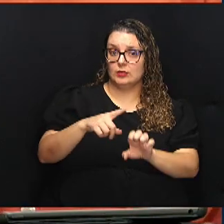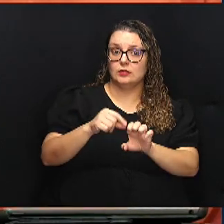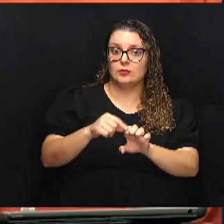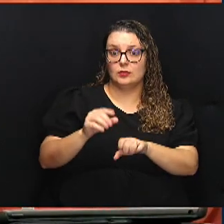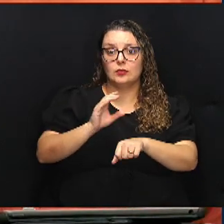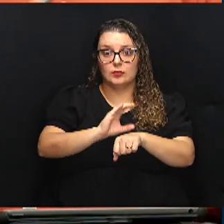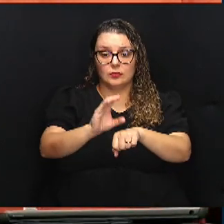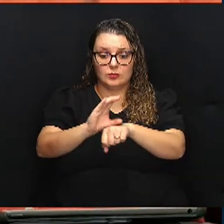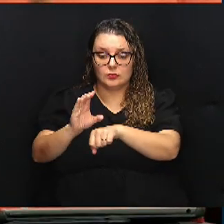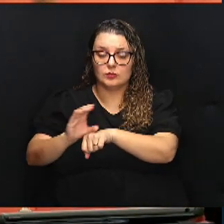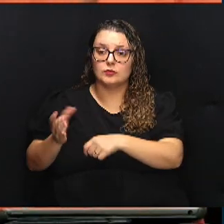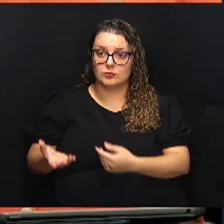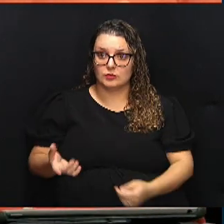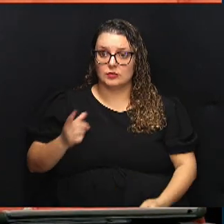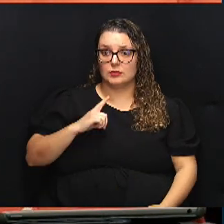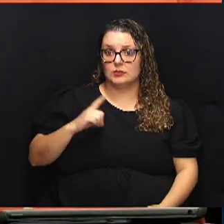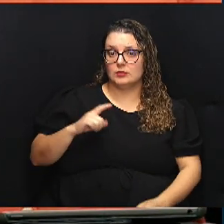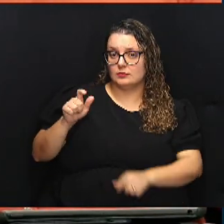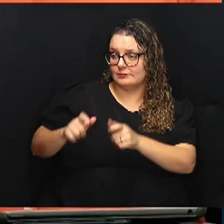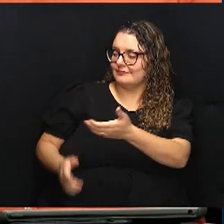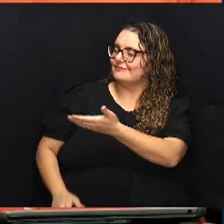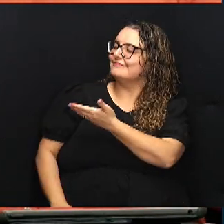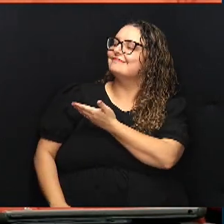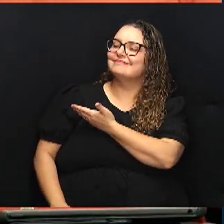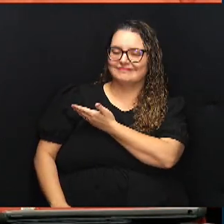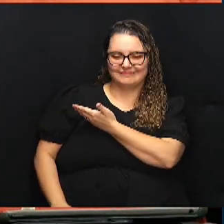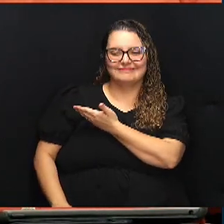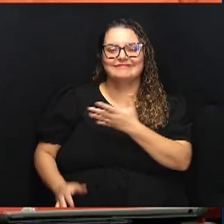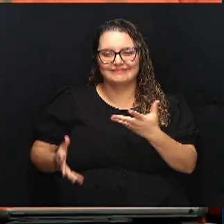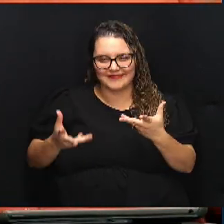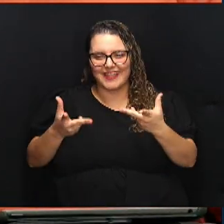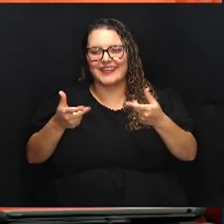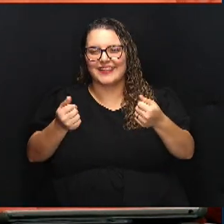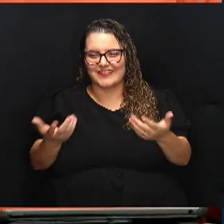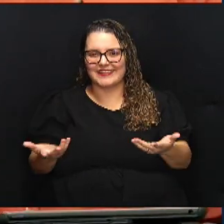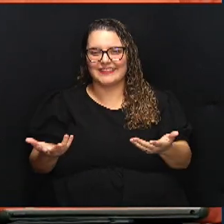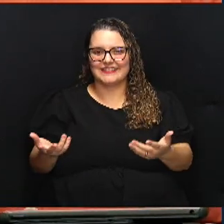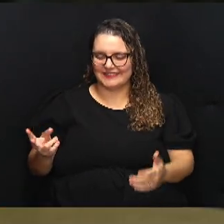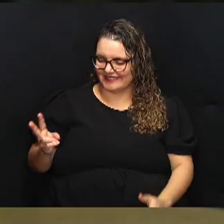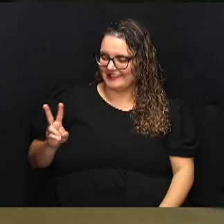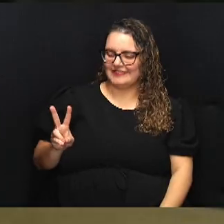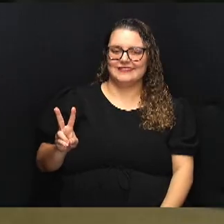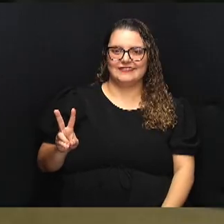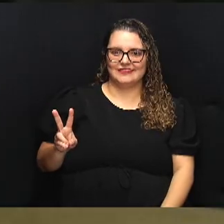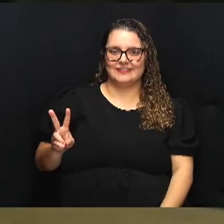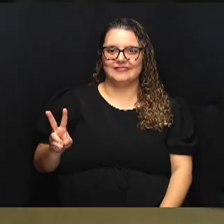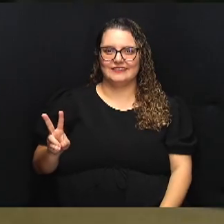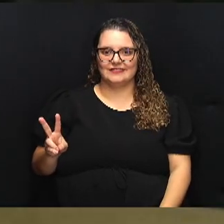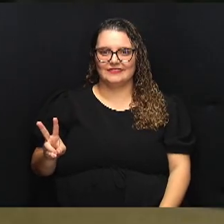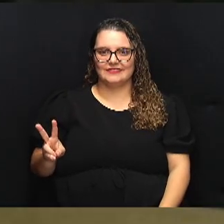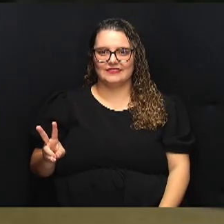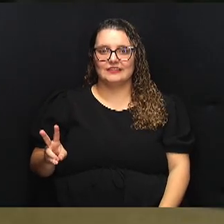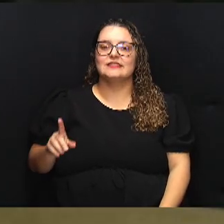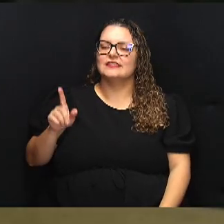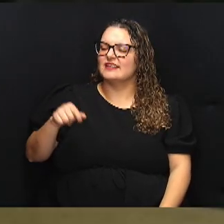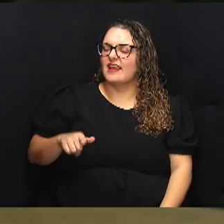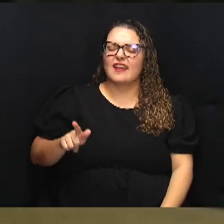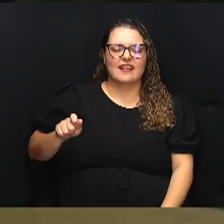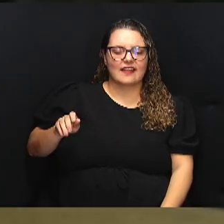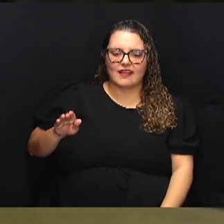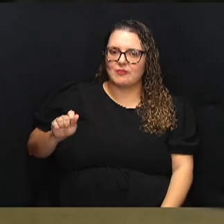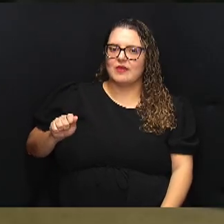cursos, e tem essas pessoas aqui, ó, olha só que maravilha, né. Nós temos 2 pessoas aqui que são gabaritadas na questão